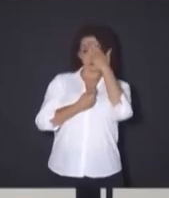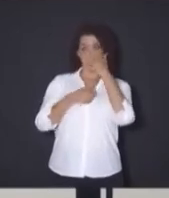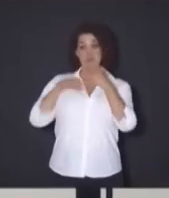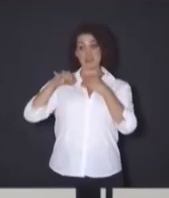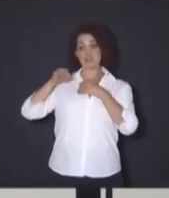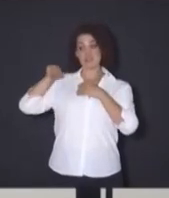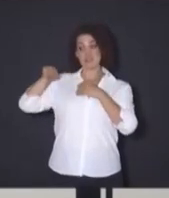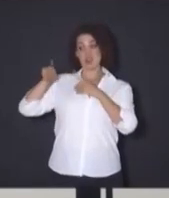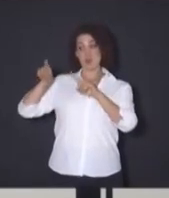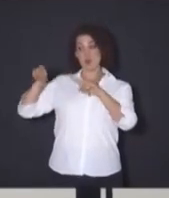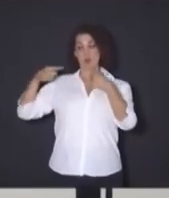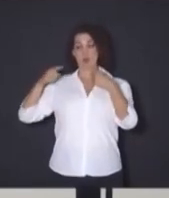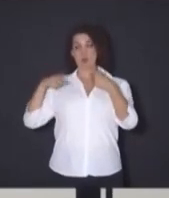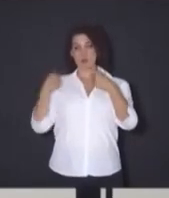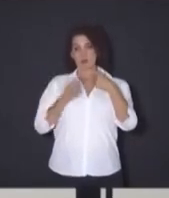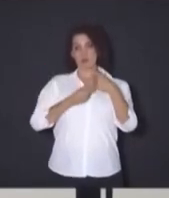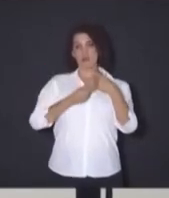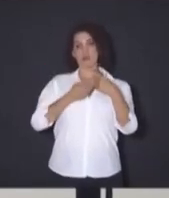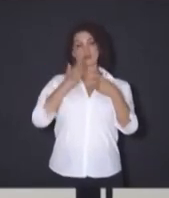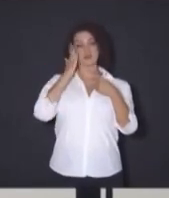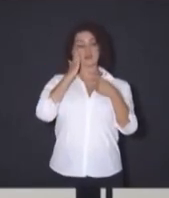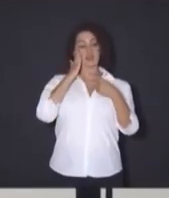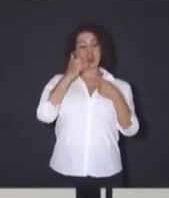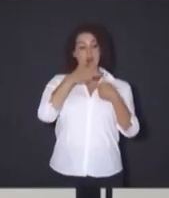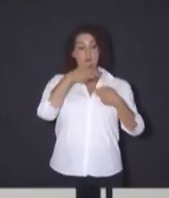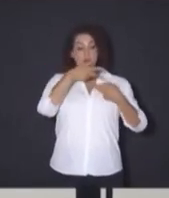nós sabe que tem valor,